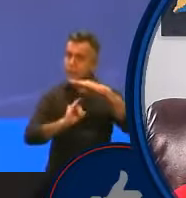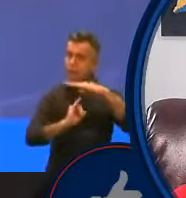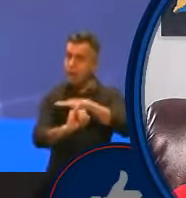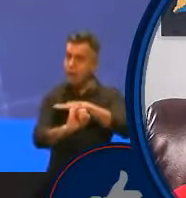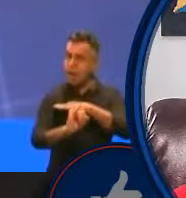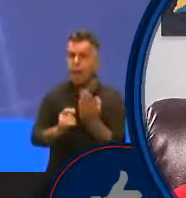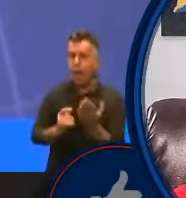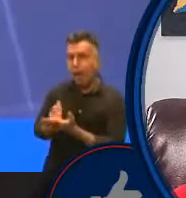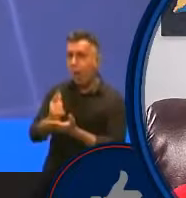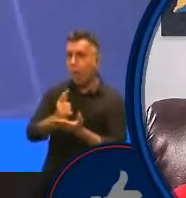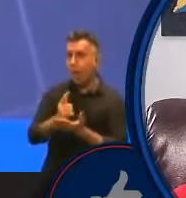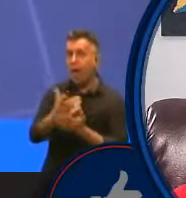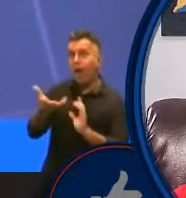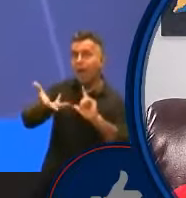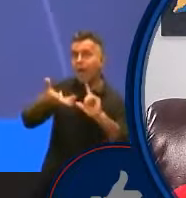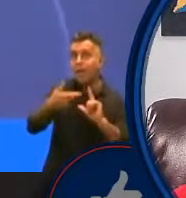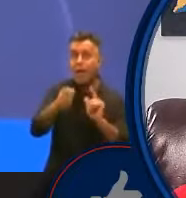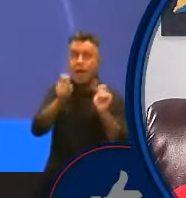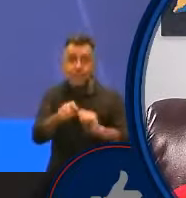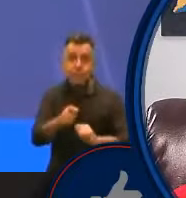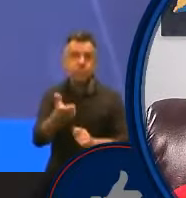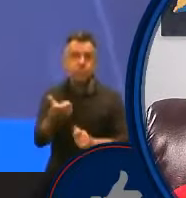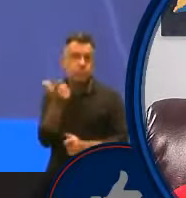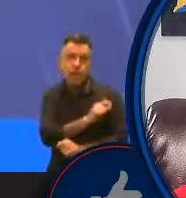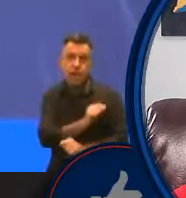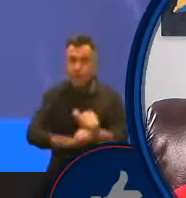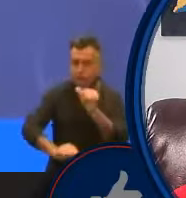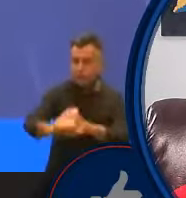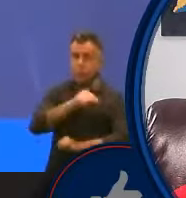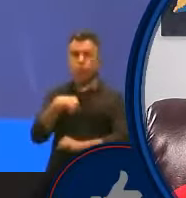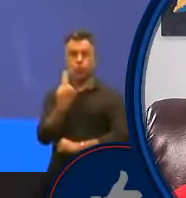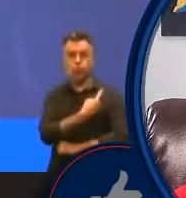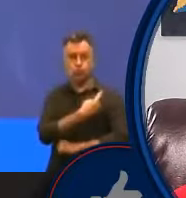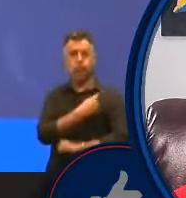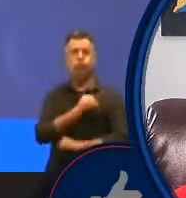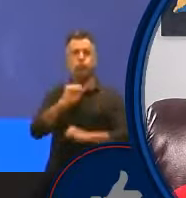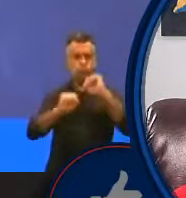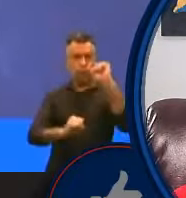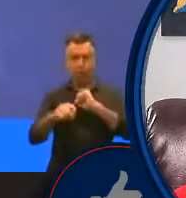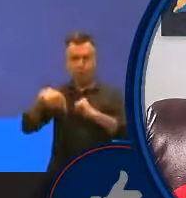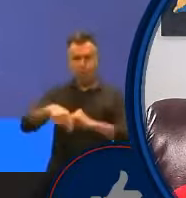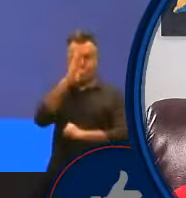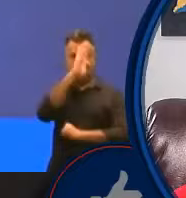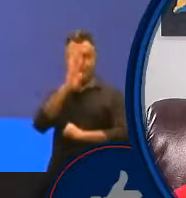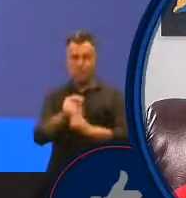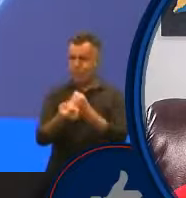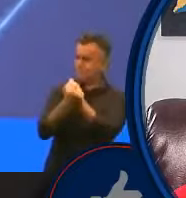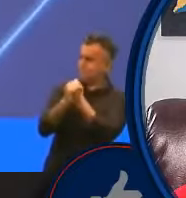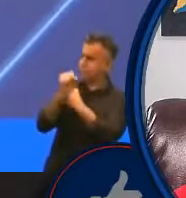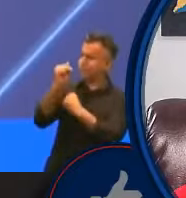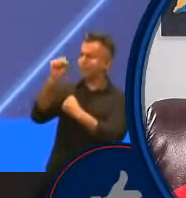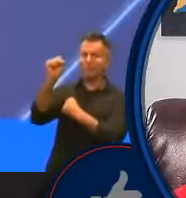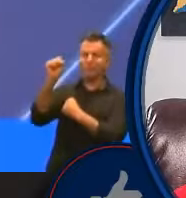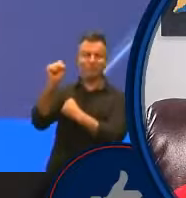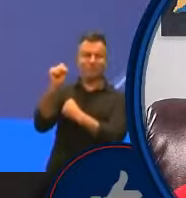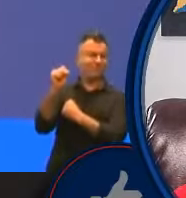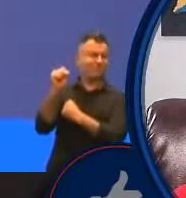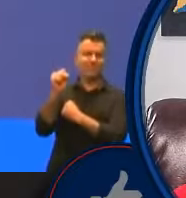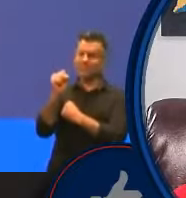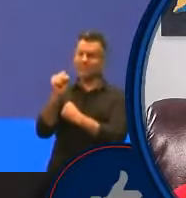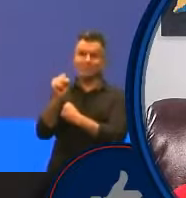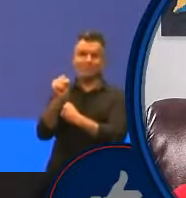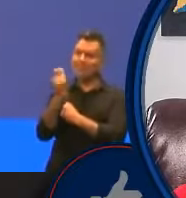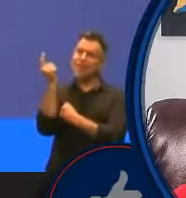adquirir e acelerar quem puder transformar o nosso negócio. Nesse Brasil gigante, ninguém pode